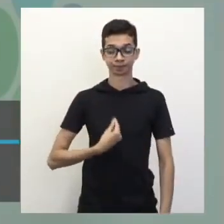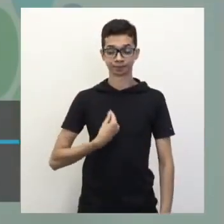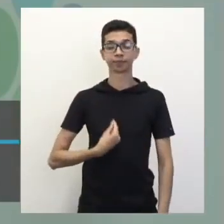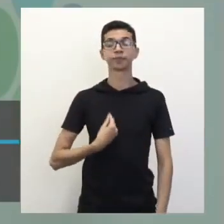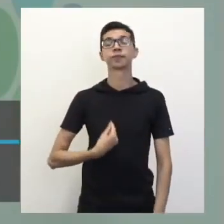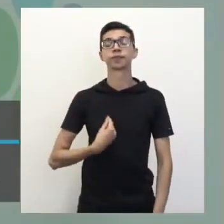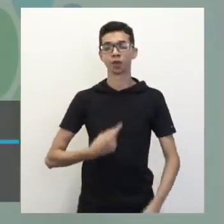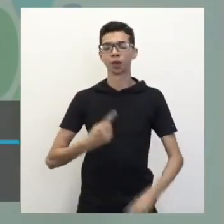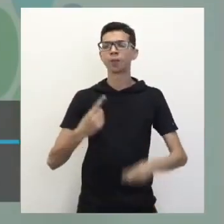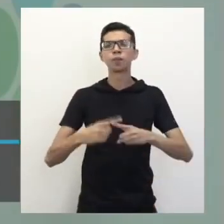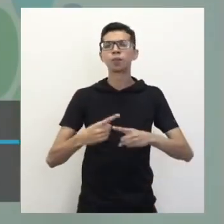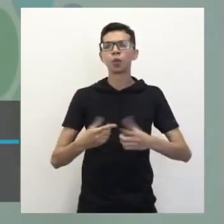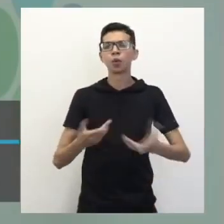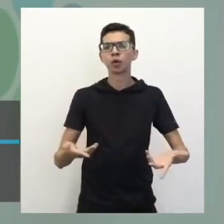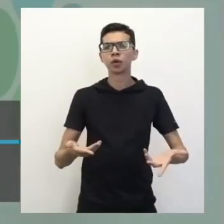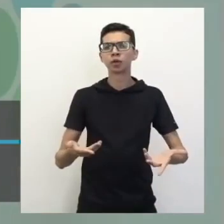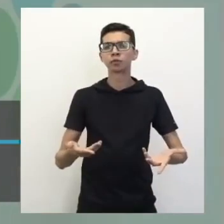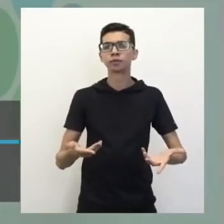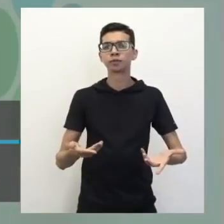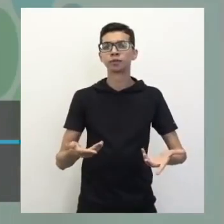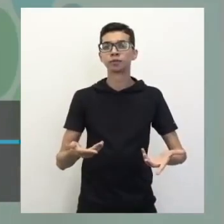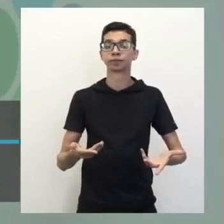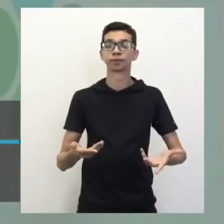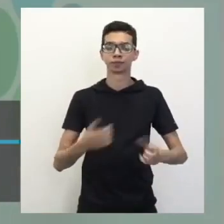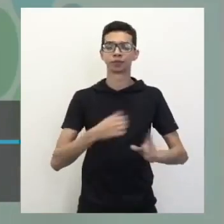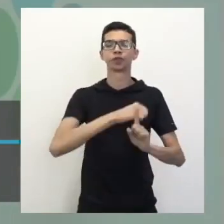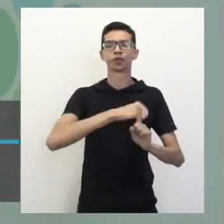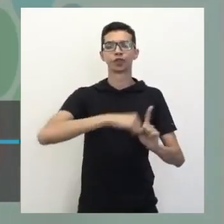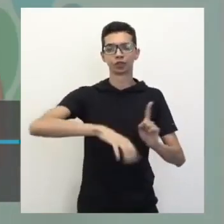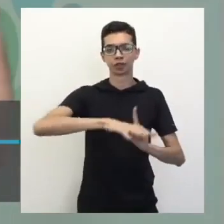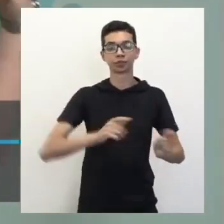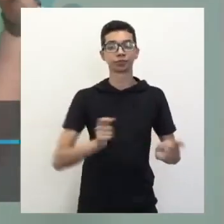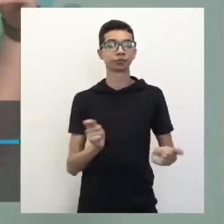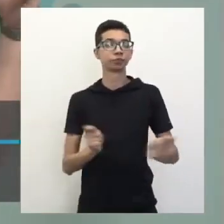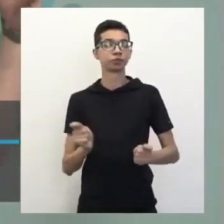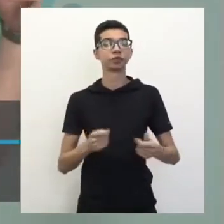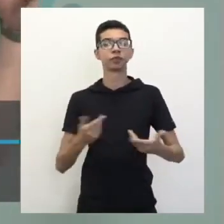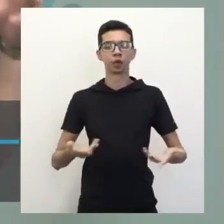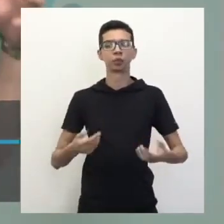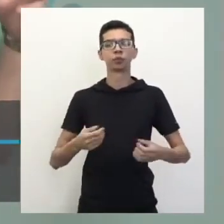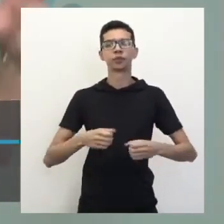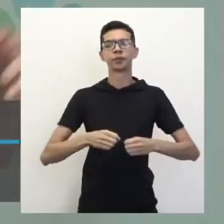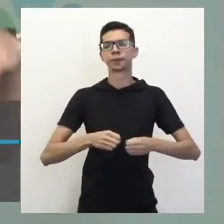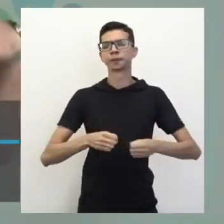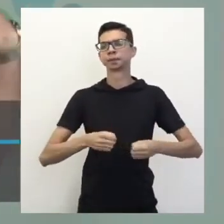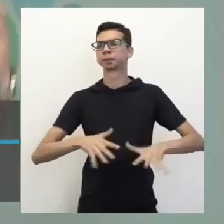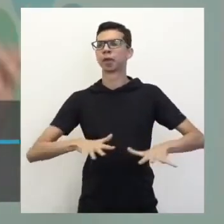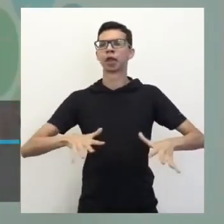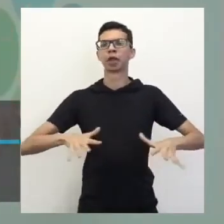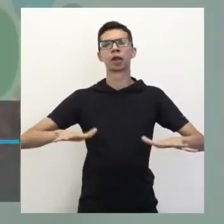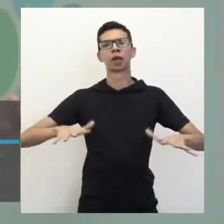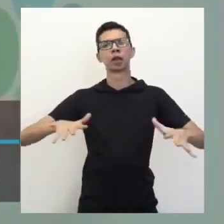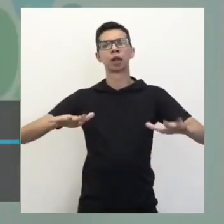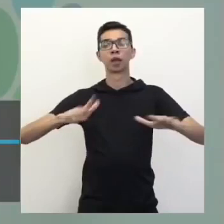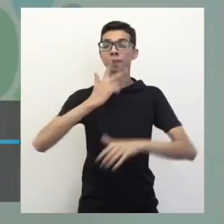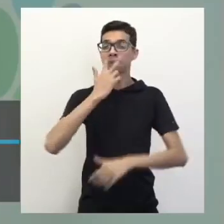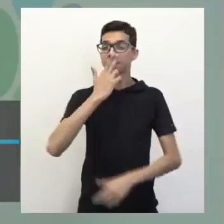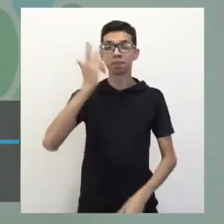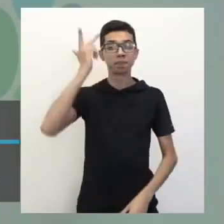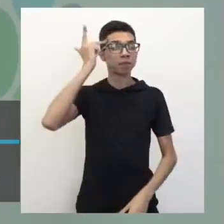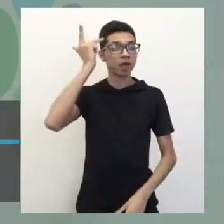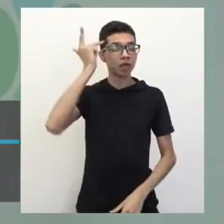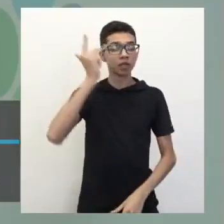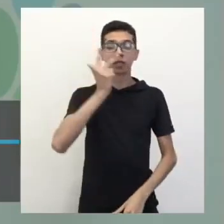foram construídas por imposição social. Isso foi se reproduzindo em grande escala, parece natural,